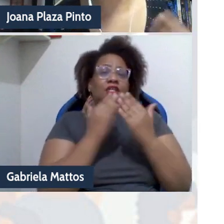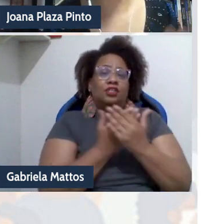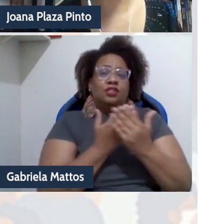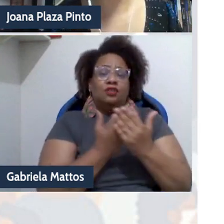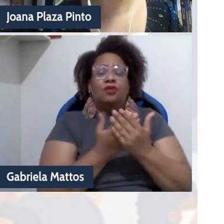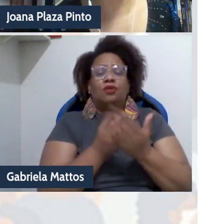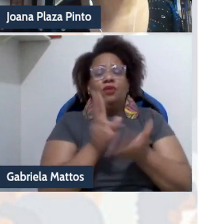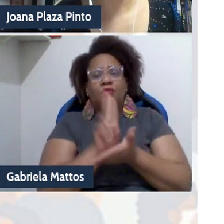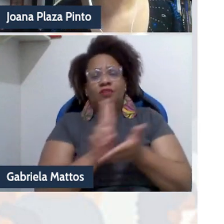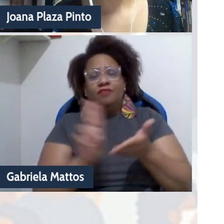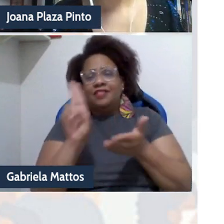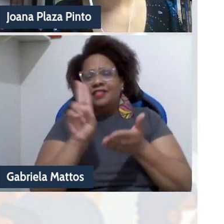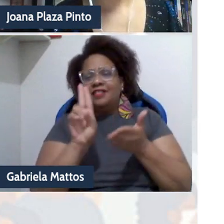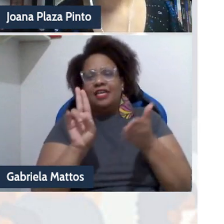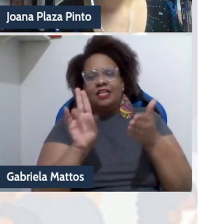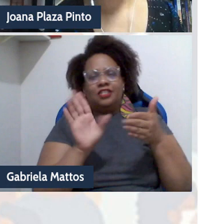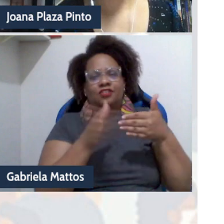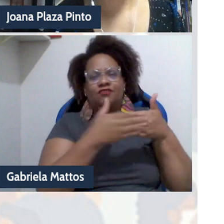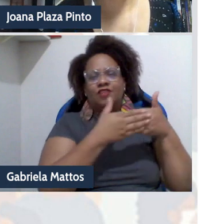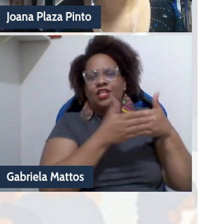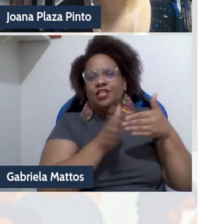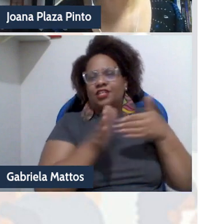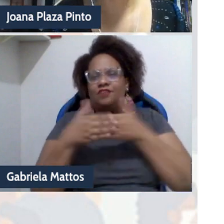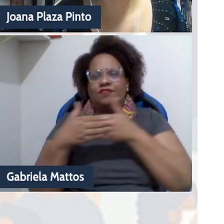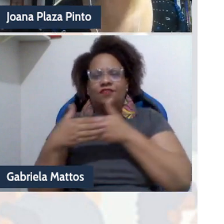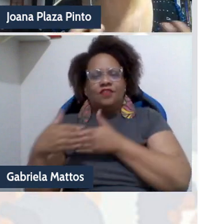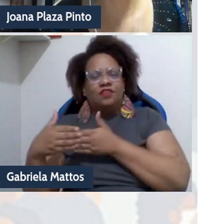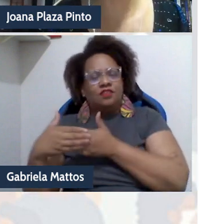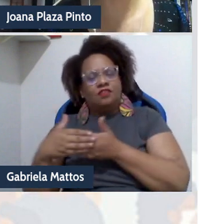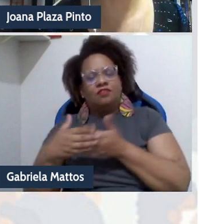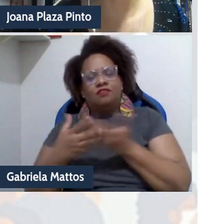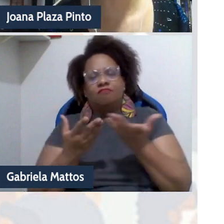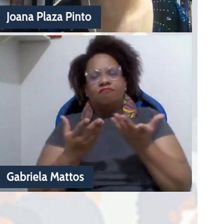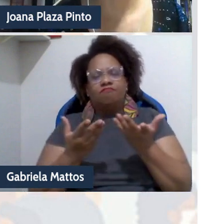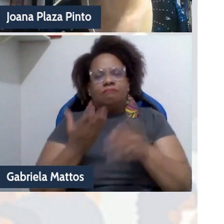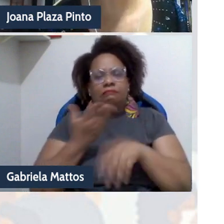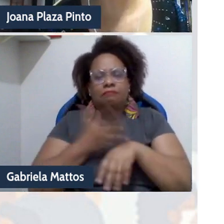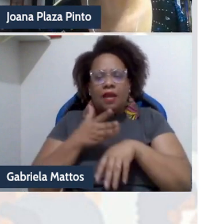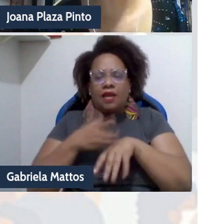ou transformação dessas práticas de formação em